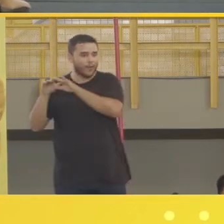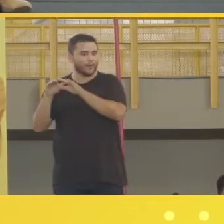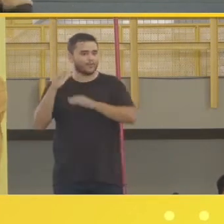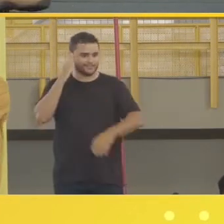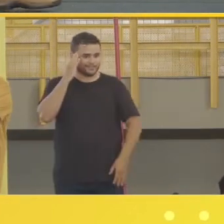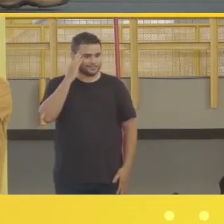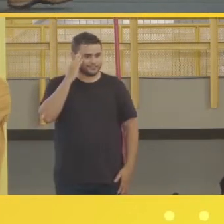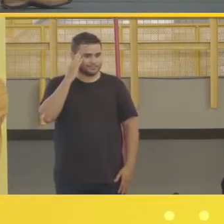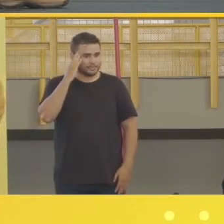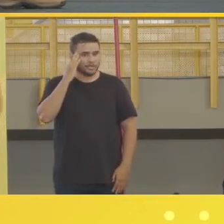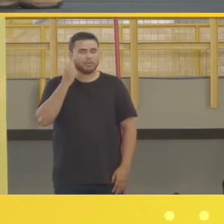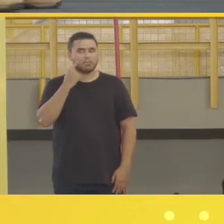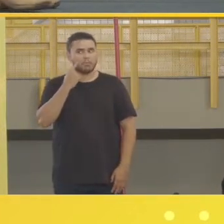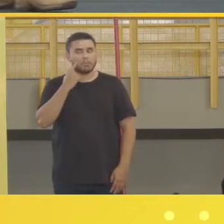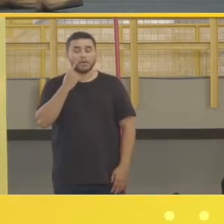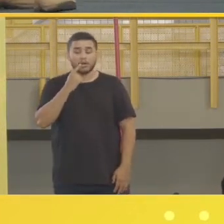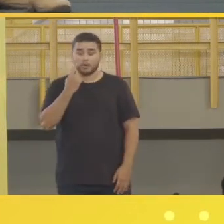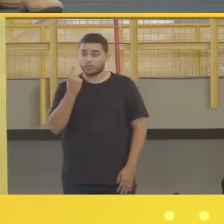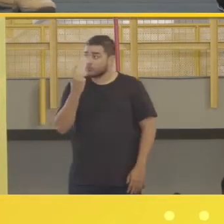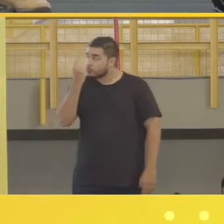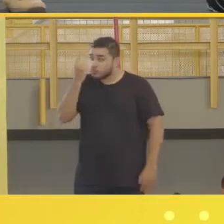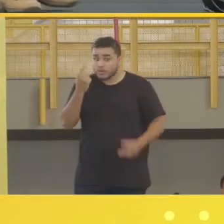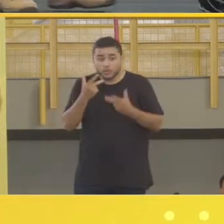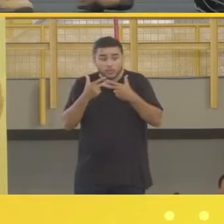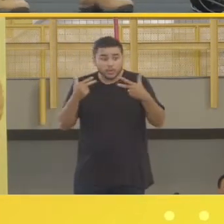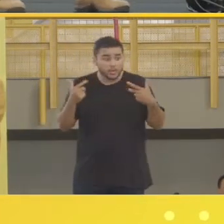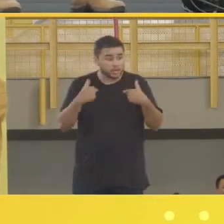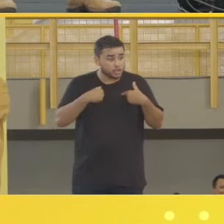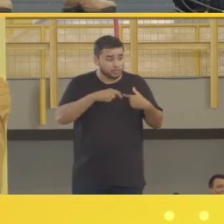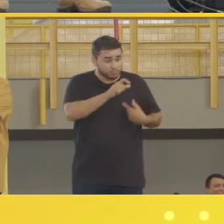Prestem bastante atenção. Nada